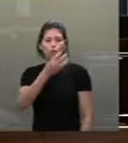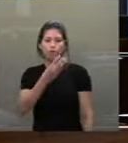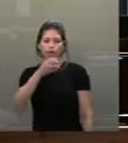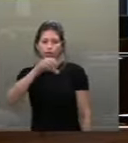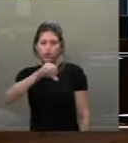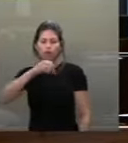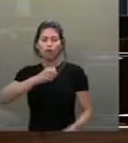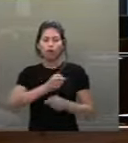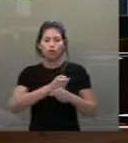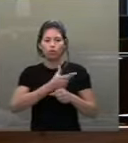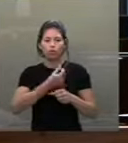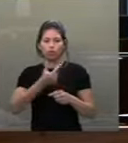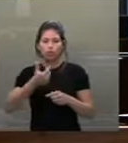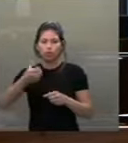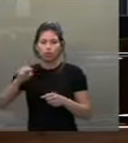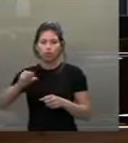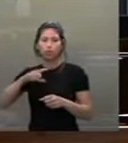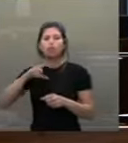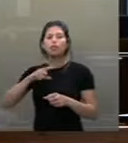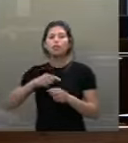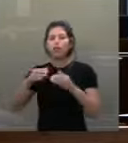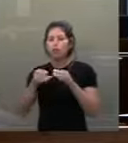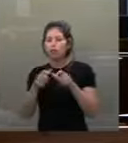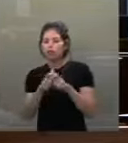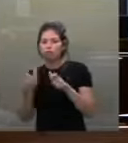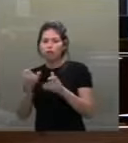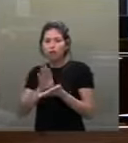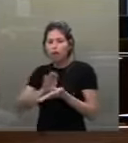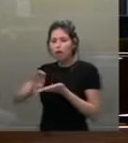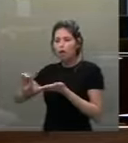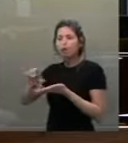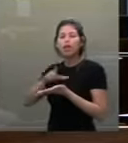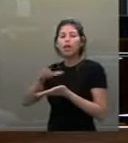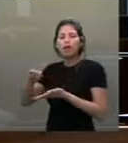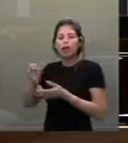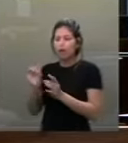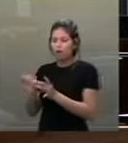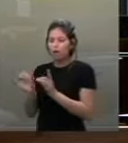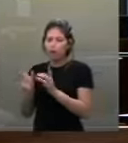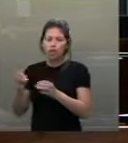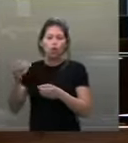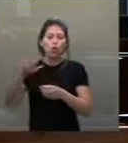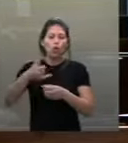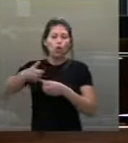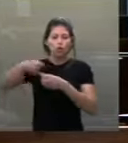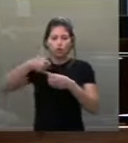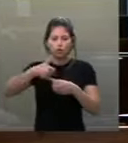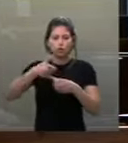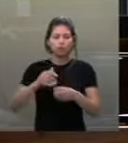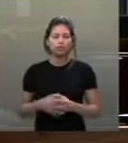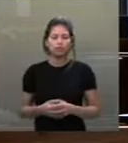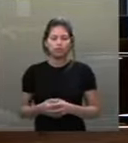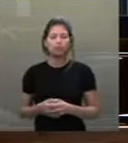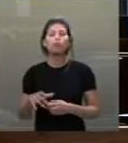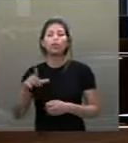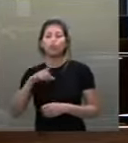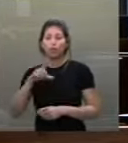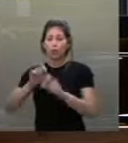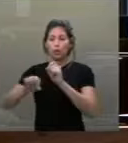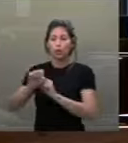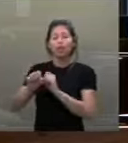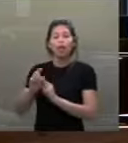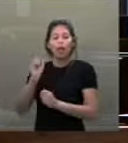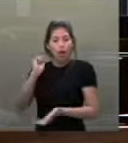2018, que abriu crédito extraordinário para pagamento, subvenção e comercialização do óleo diesel. É dever do Poder